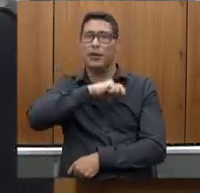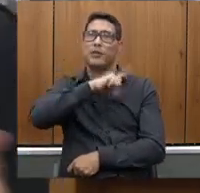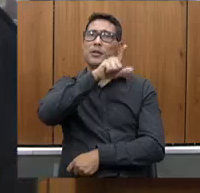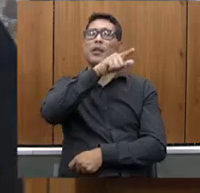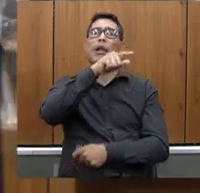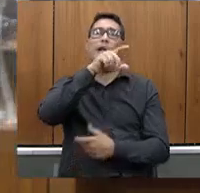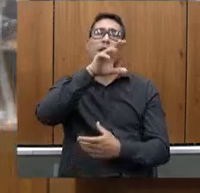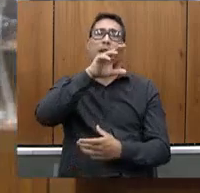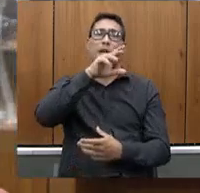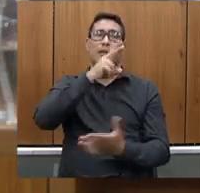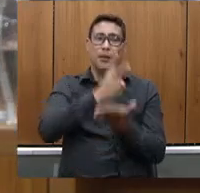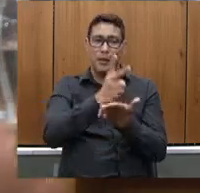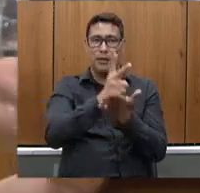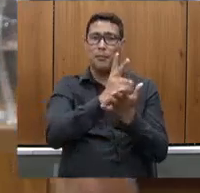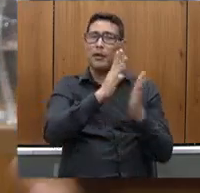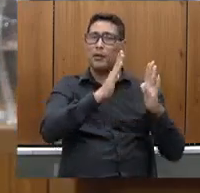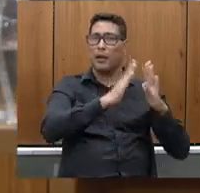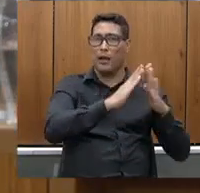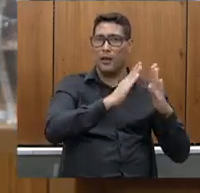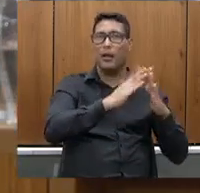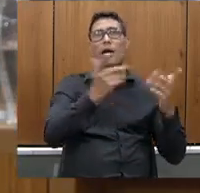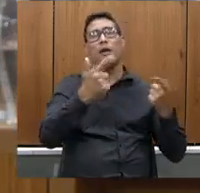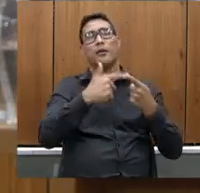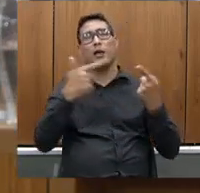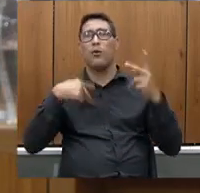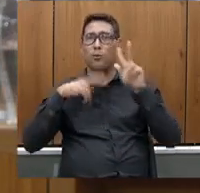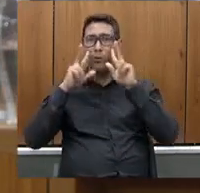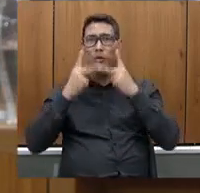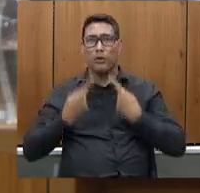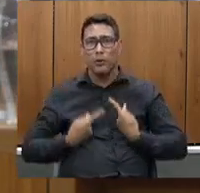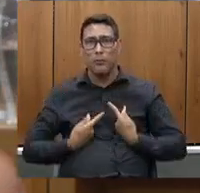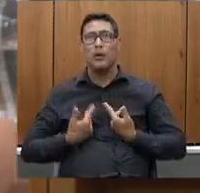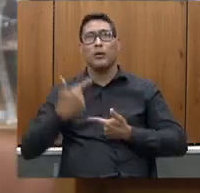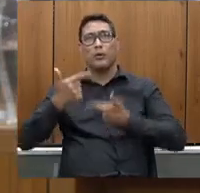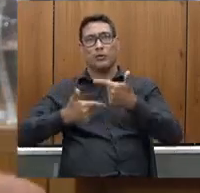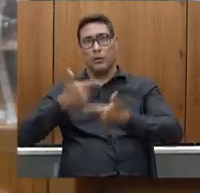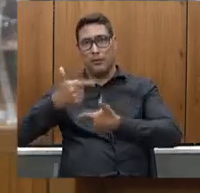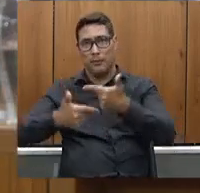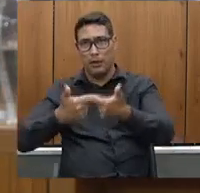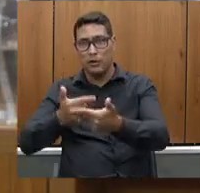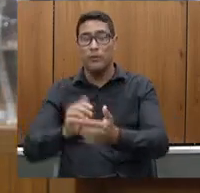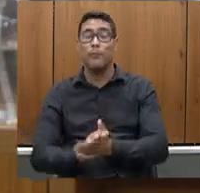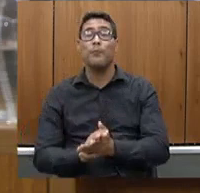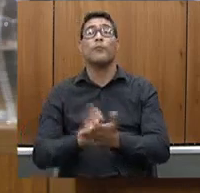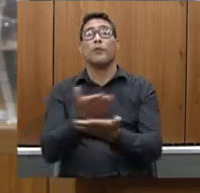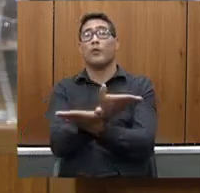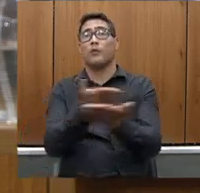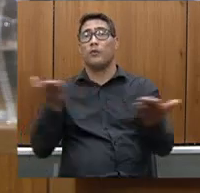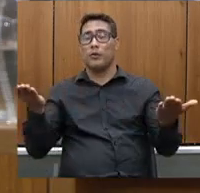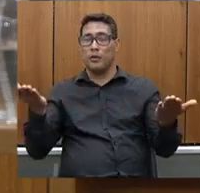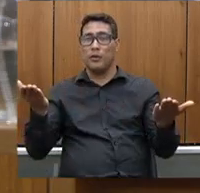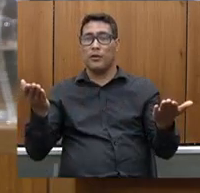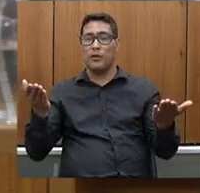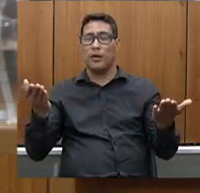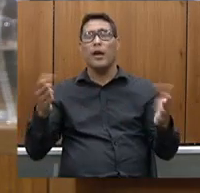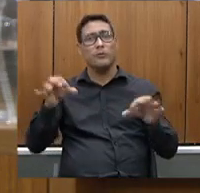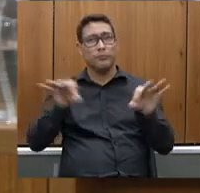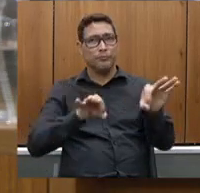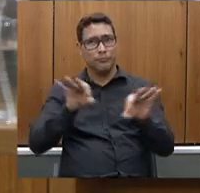é o amor pela polícia militar e reconhecimento pelo trabalho o que vocês fazem por Minas